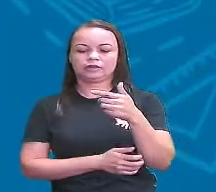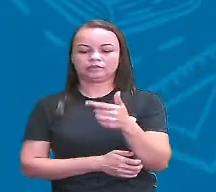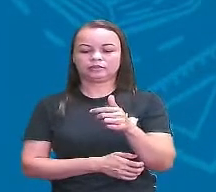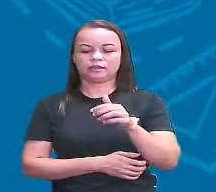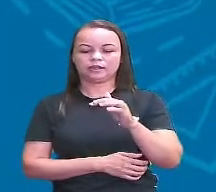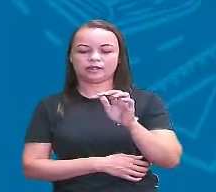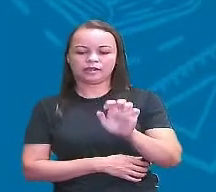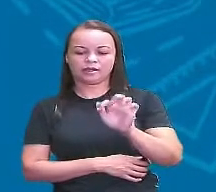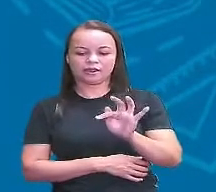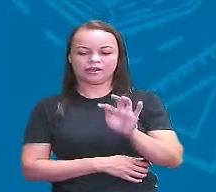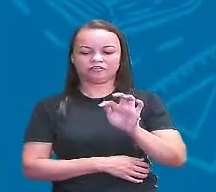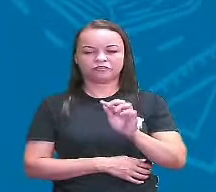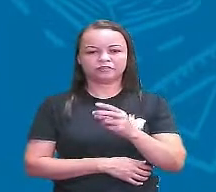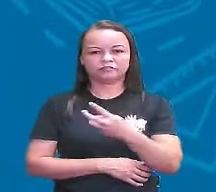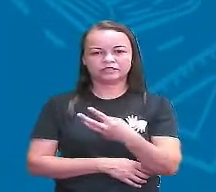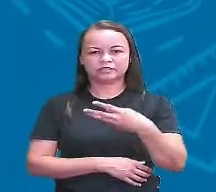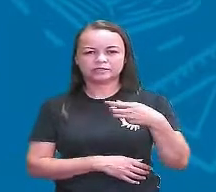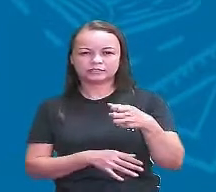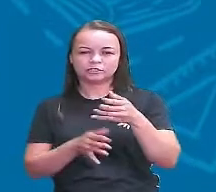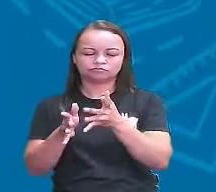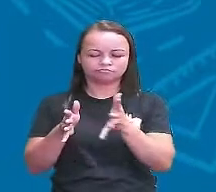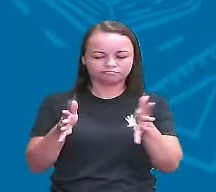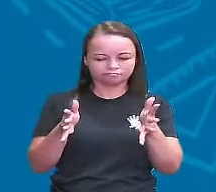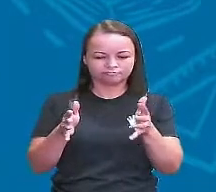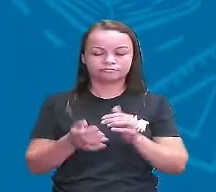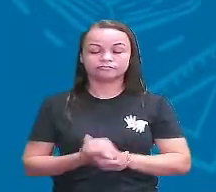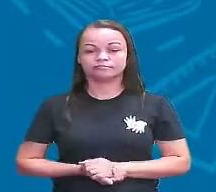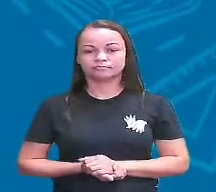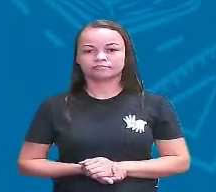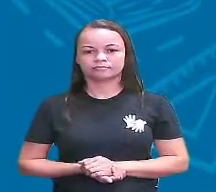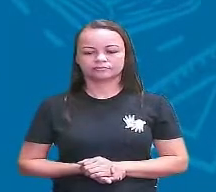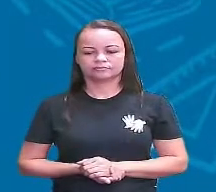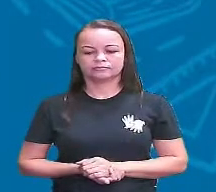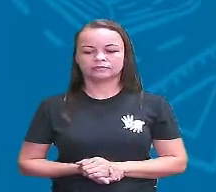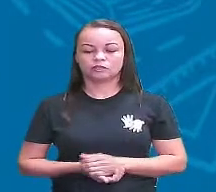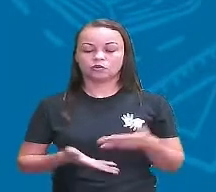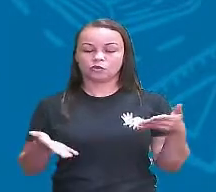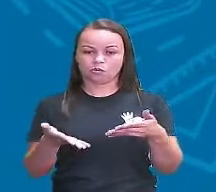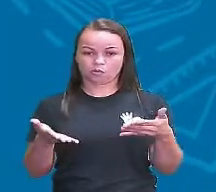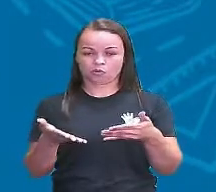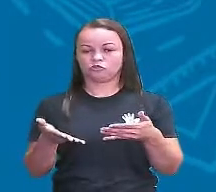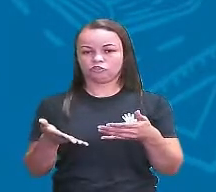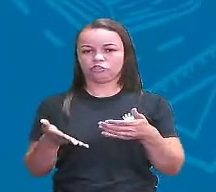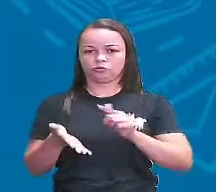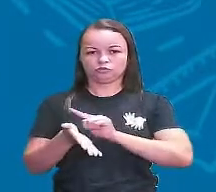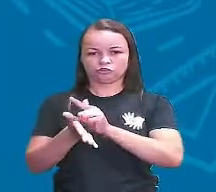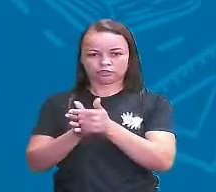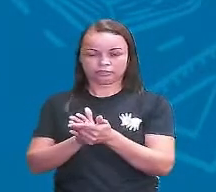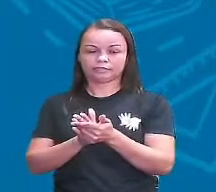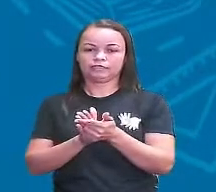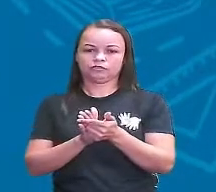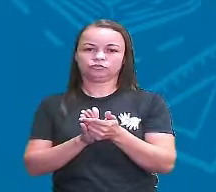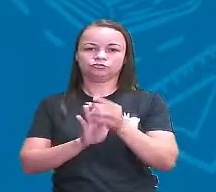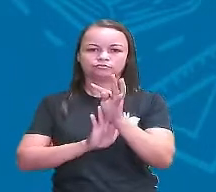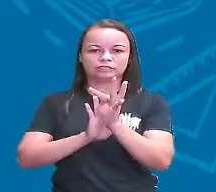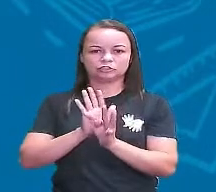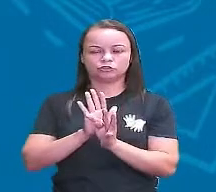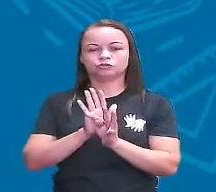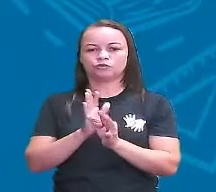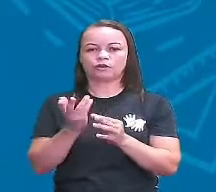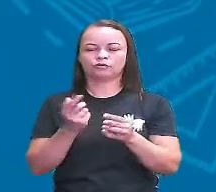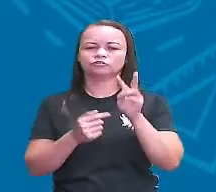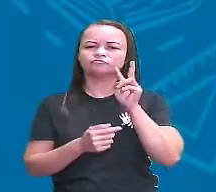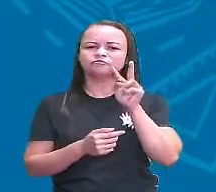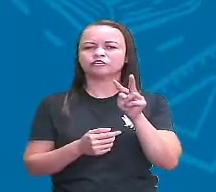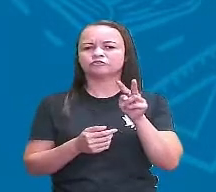EF35LP26PE, tá? Vamos lá. Hoje, no nosso gênero textual que eu trouxe, a gente vai ver algumas fábulas, tá?